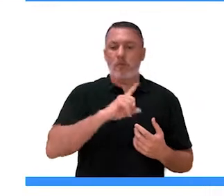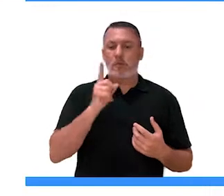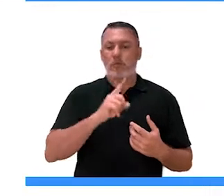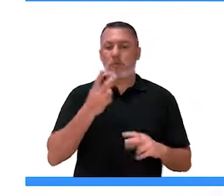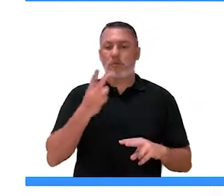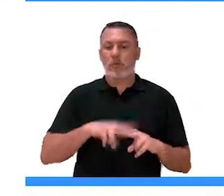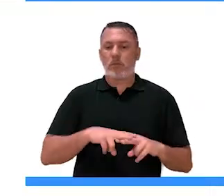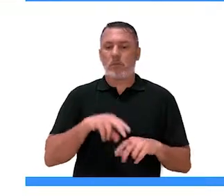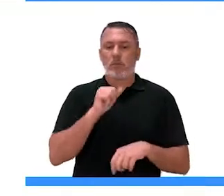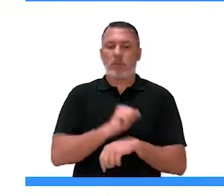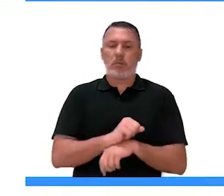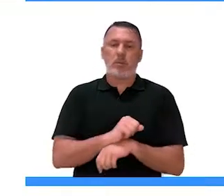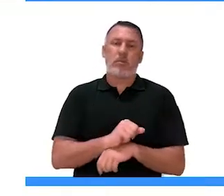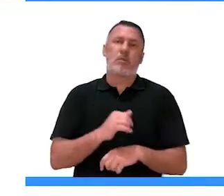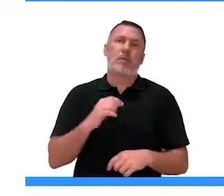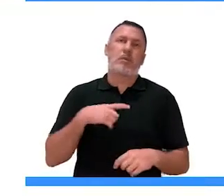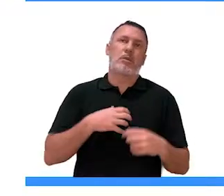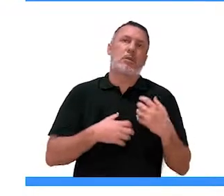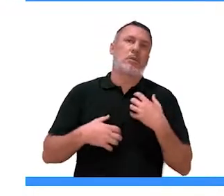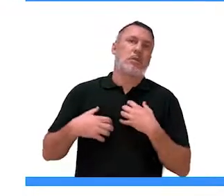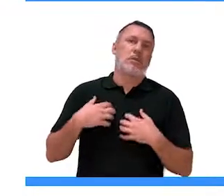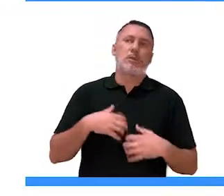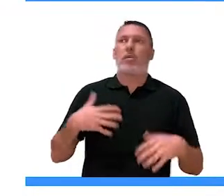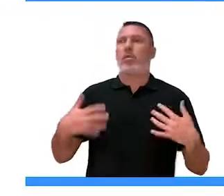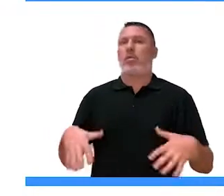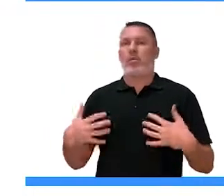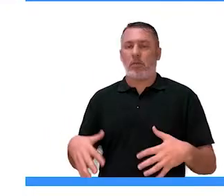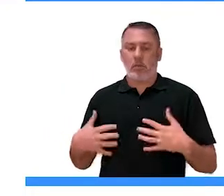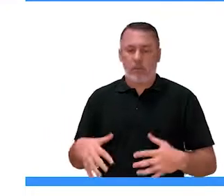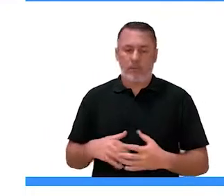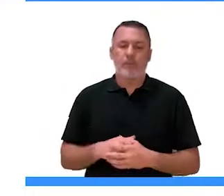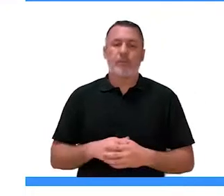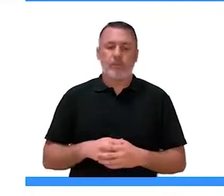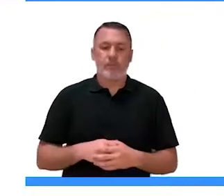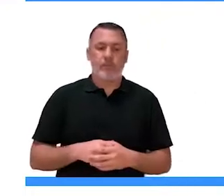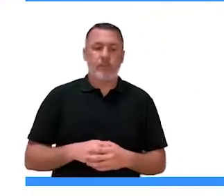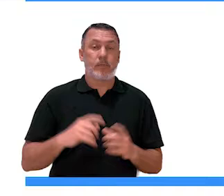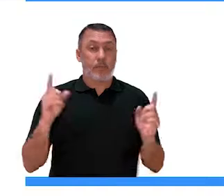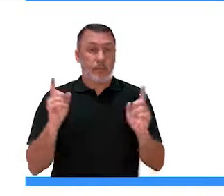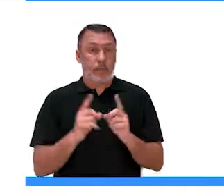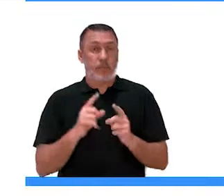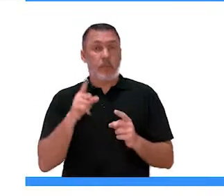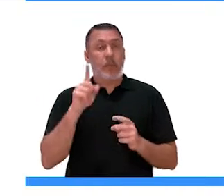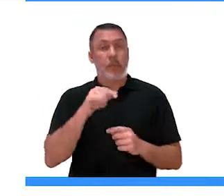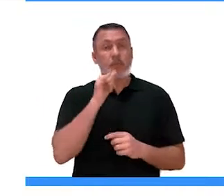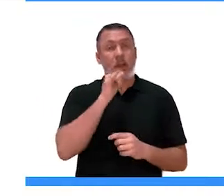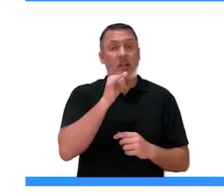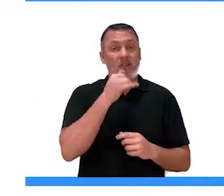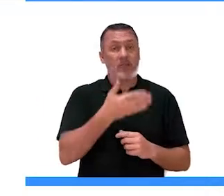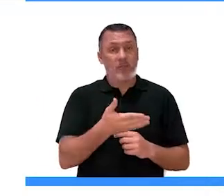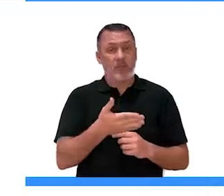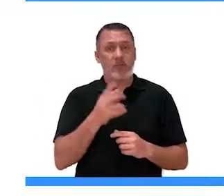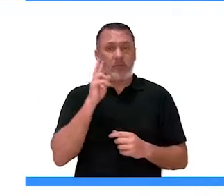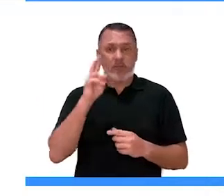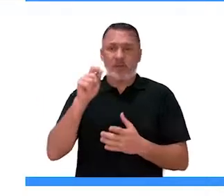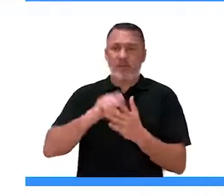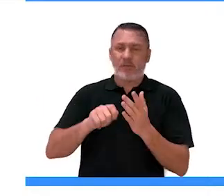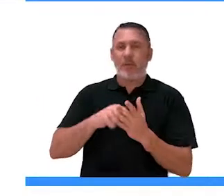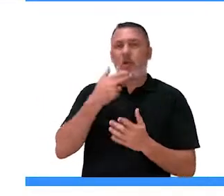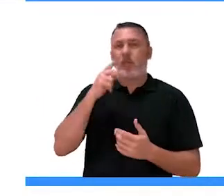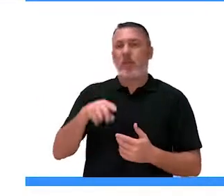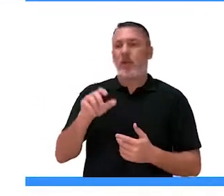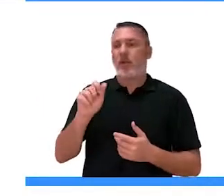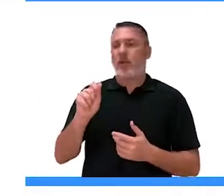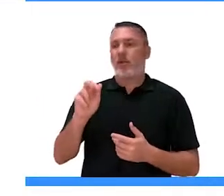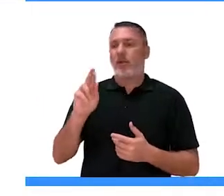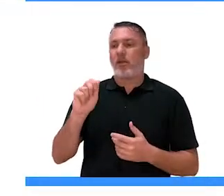aos ímpetos do medo e deixavam-no prostrada em uma angústia desesperada. Ó, a gente já vê que tem uma narrativa, a